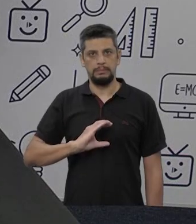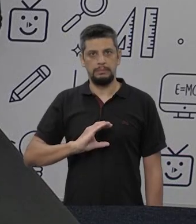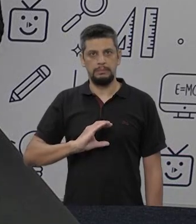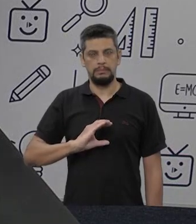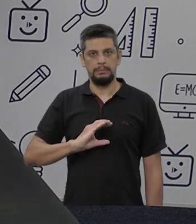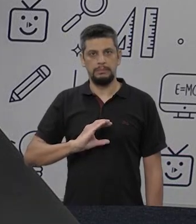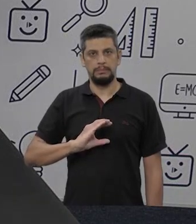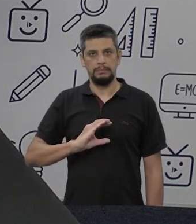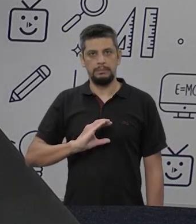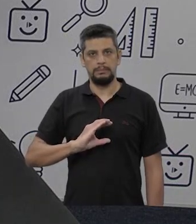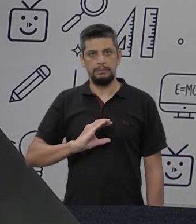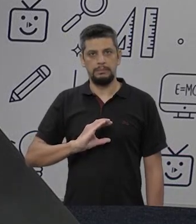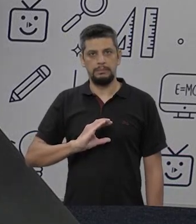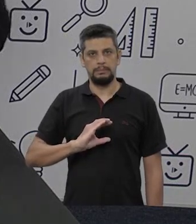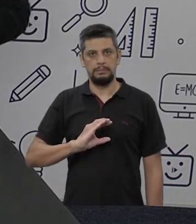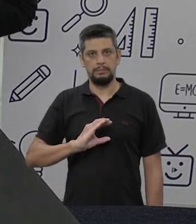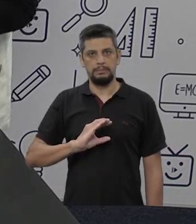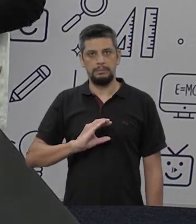C,